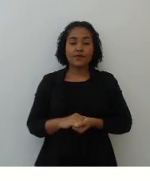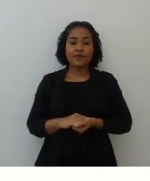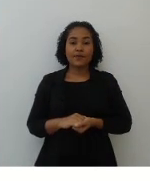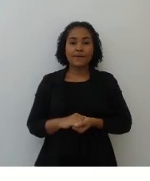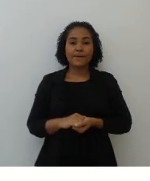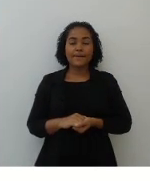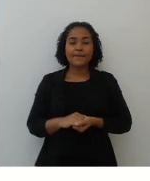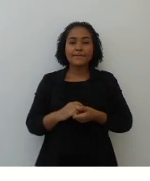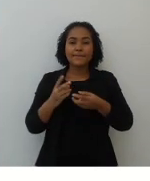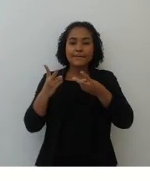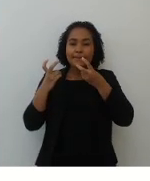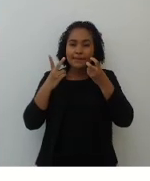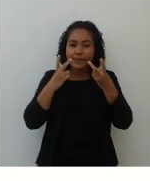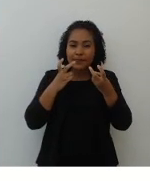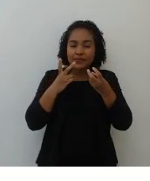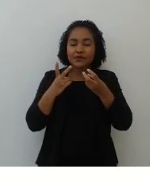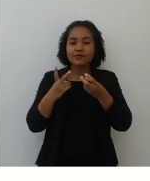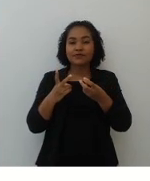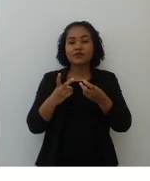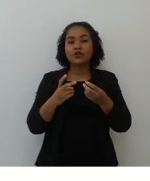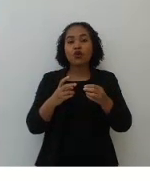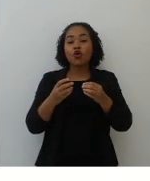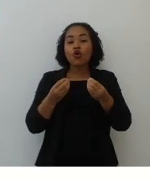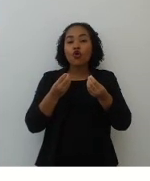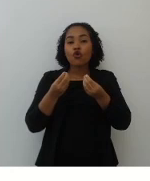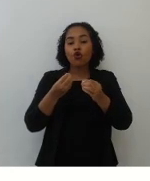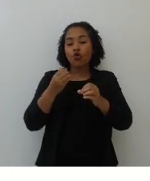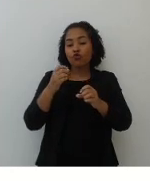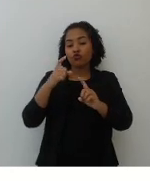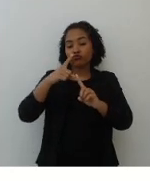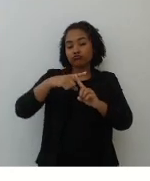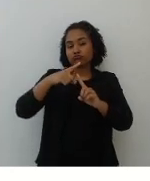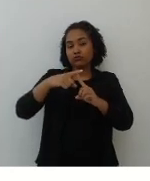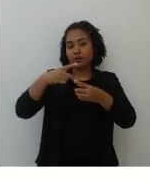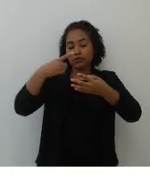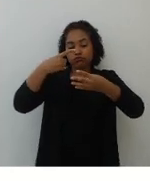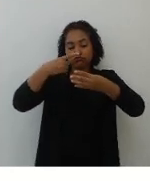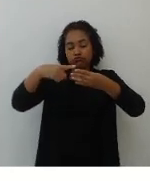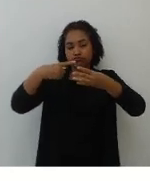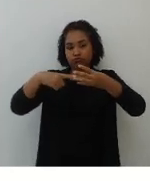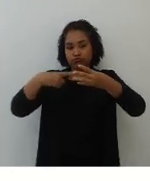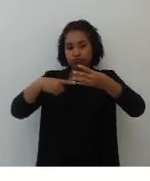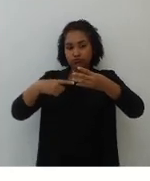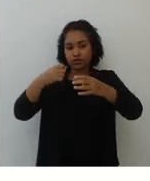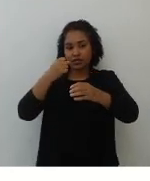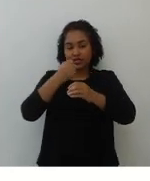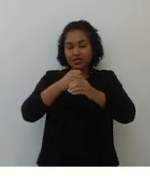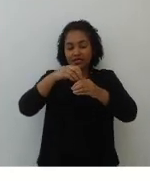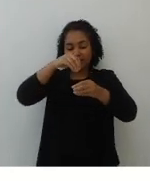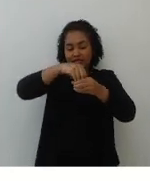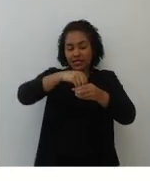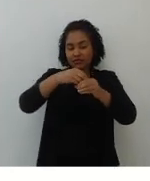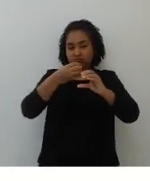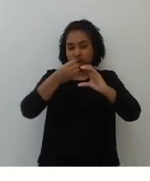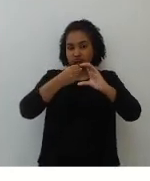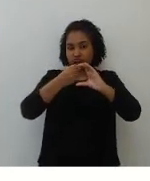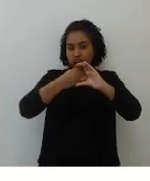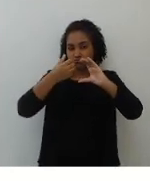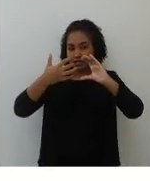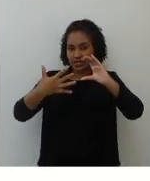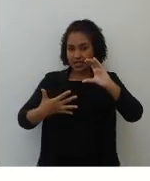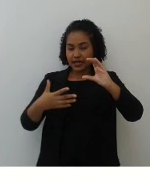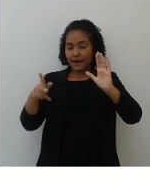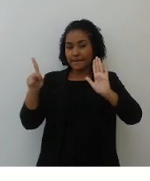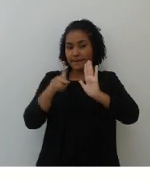e vamos conhecer agora o maquinário celular. O que seria esse maquinário celular? Lembra no começo que eu disse que a gente vai entrar